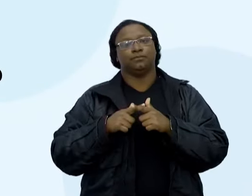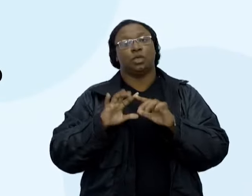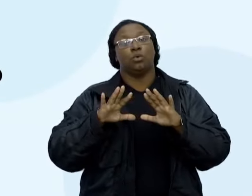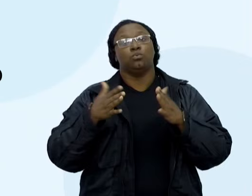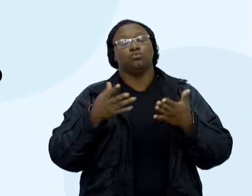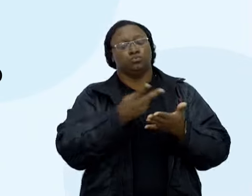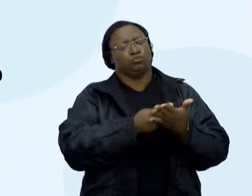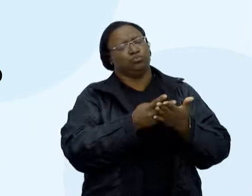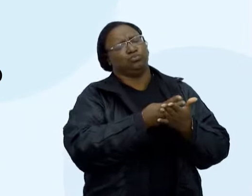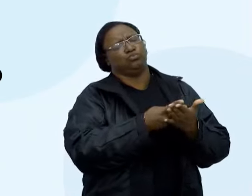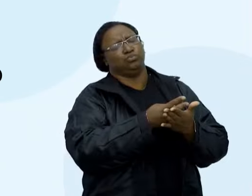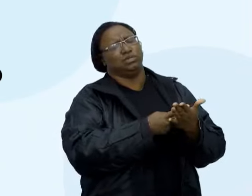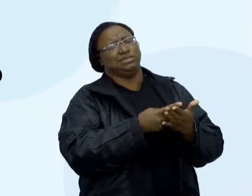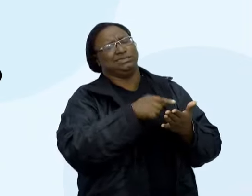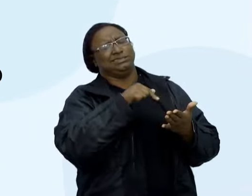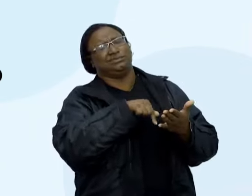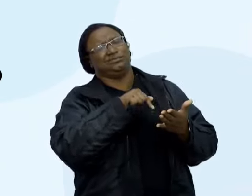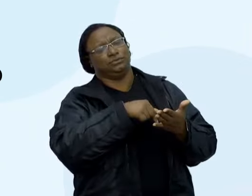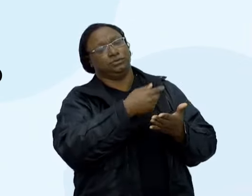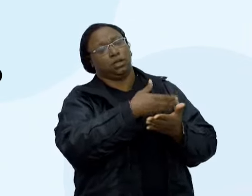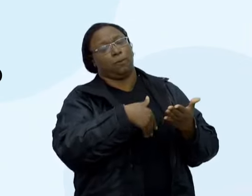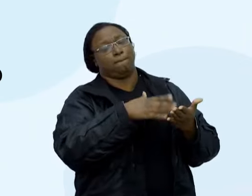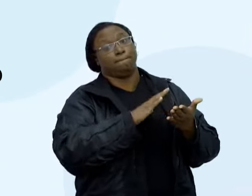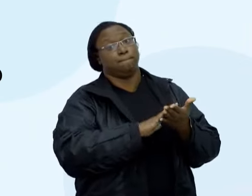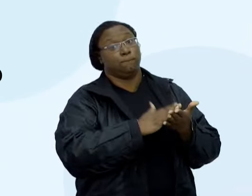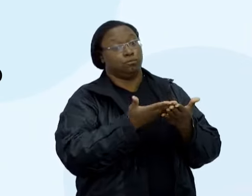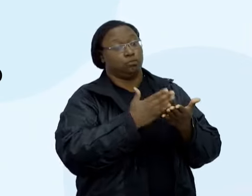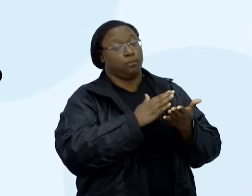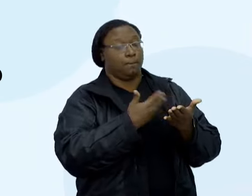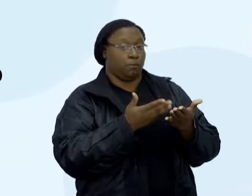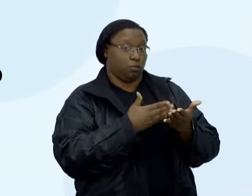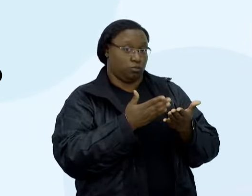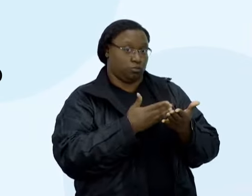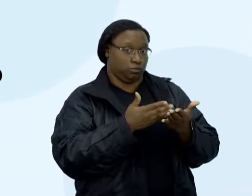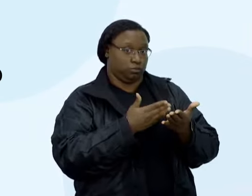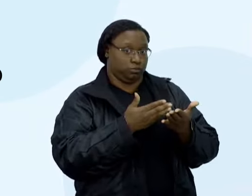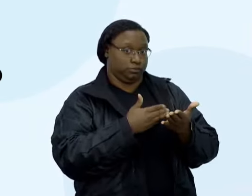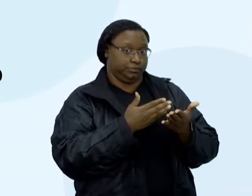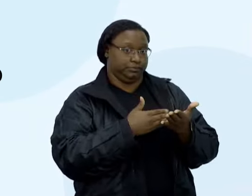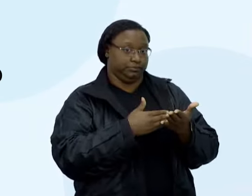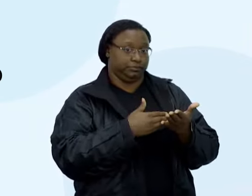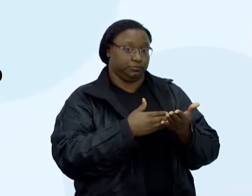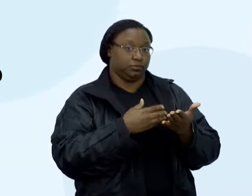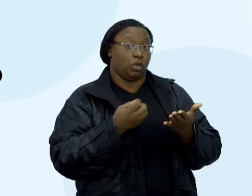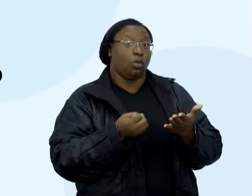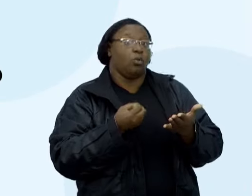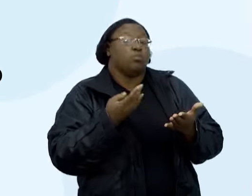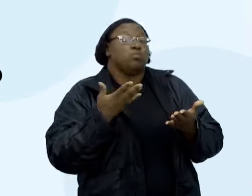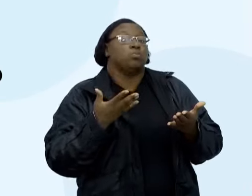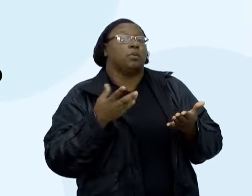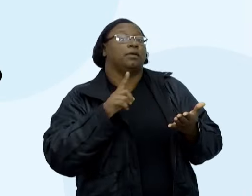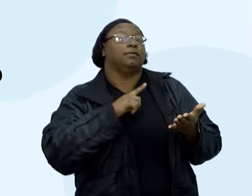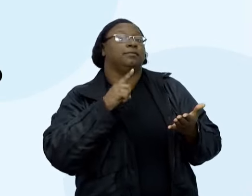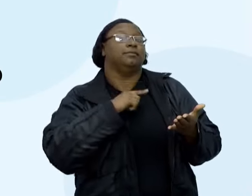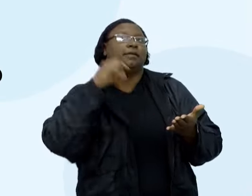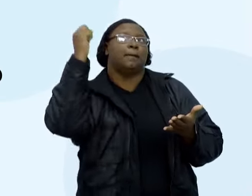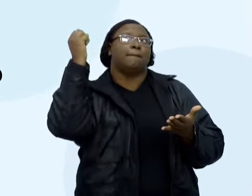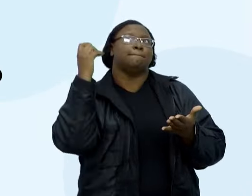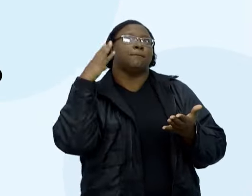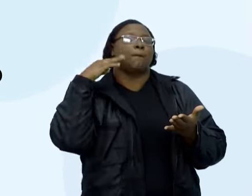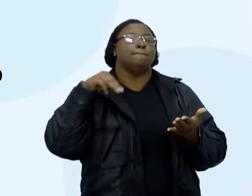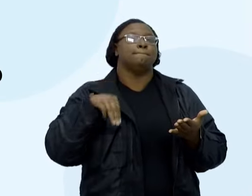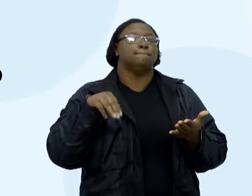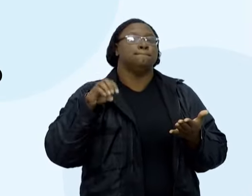procurei aí na nossa pesquisa bibliográfica, né, que a gente tem que fazer, quanto tem uma lâmpada de